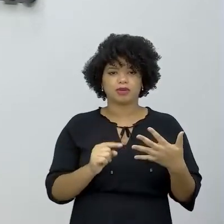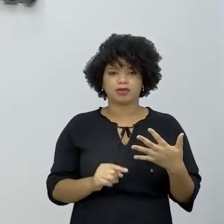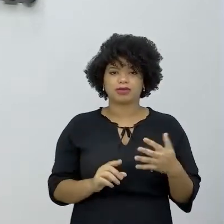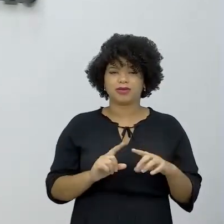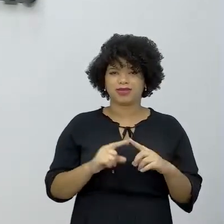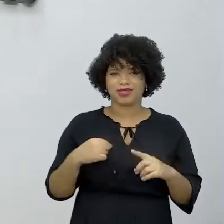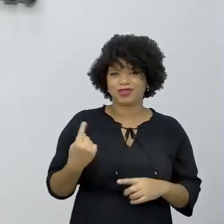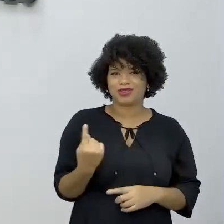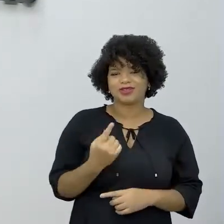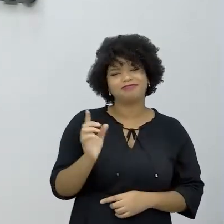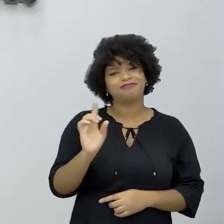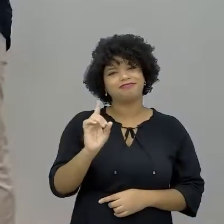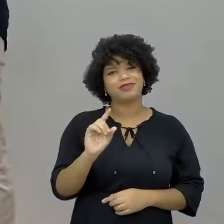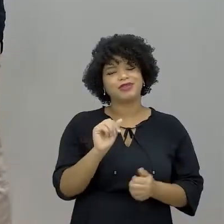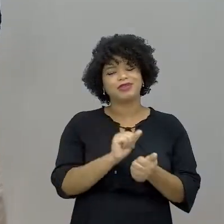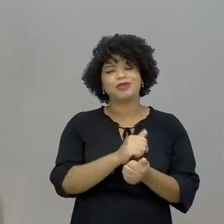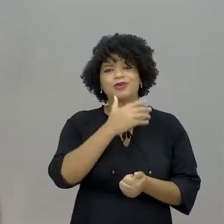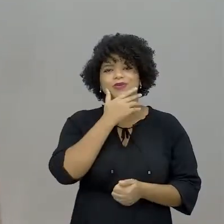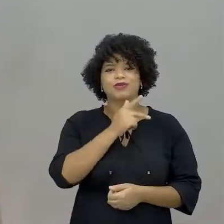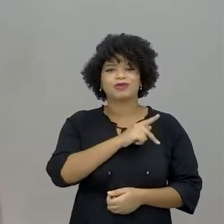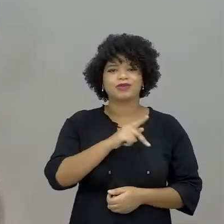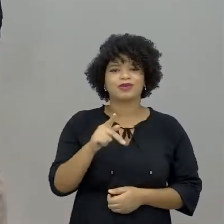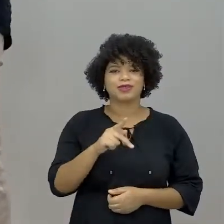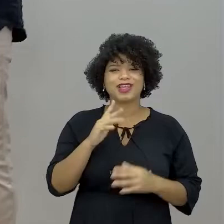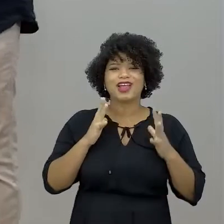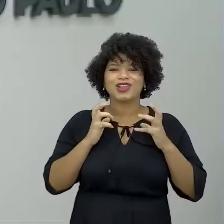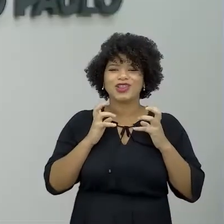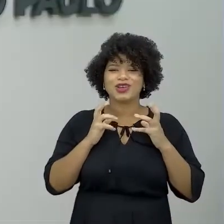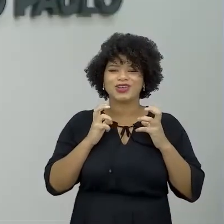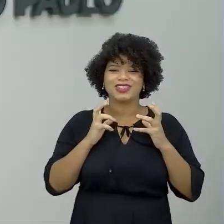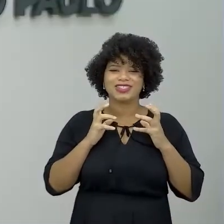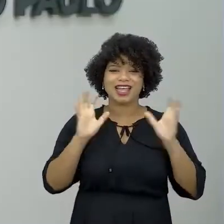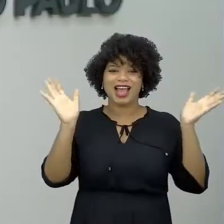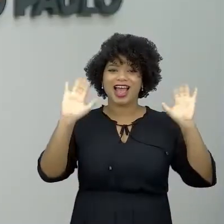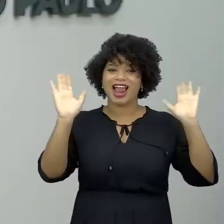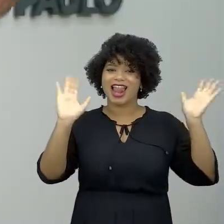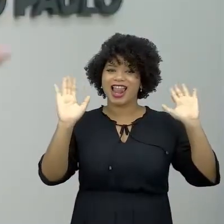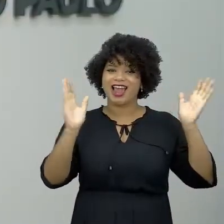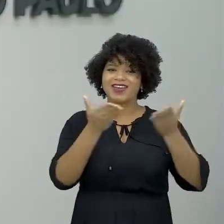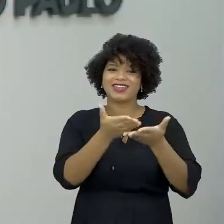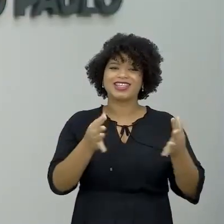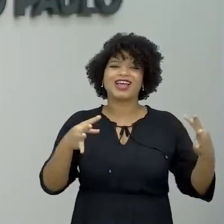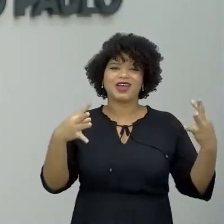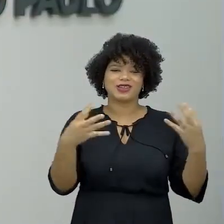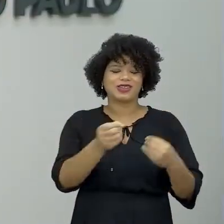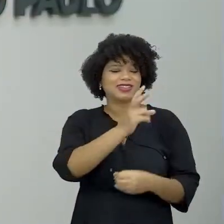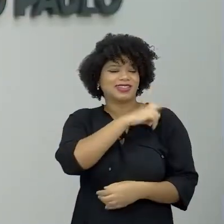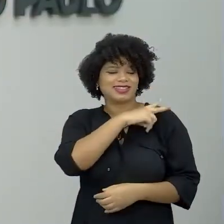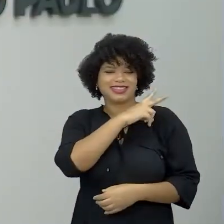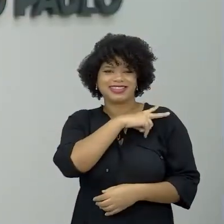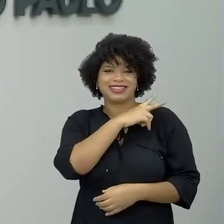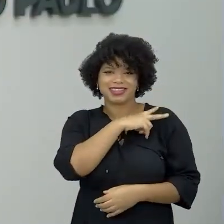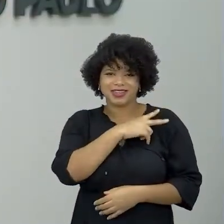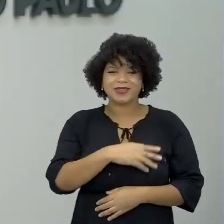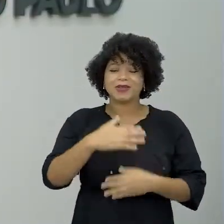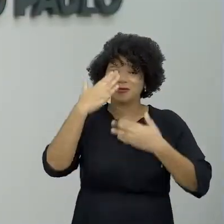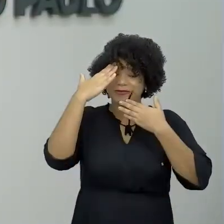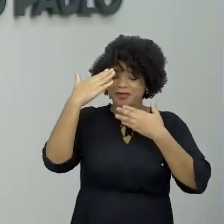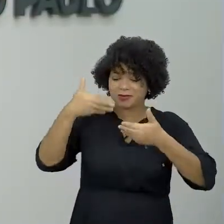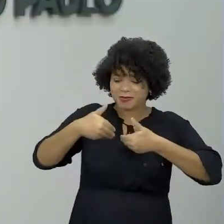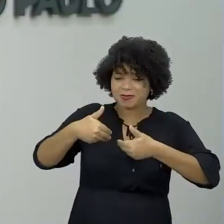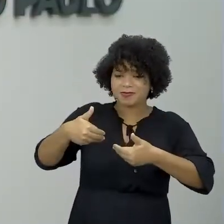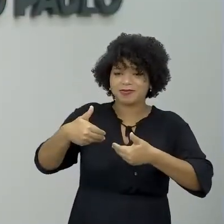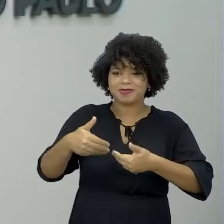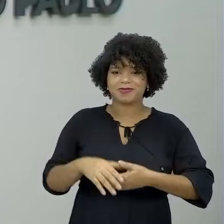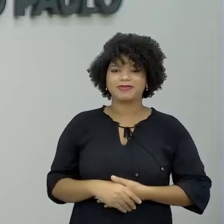não estou sozinha, estou aqui com o professor Tony de matemática. Olá, professor Tony. Olá, Janaína. Alô, todos vocês aí do segundo ano do ensino médio. Muito obrigado pelo